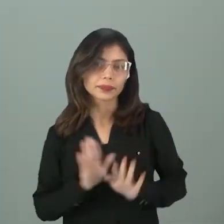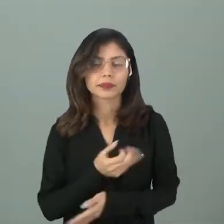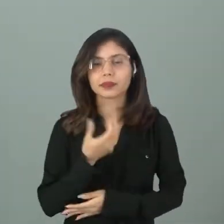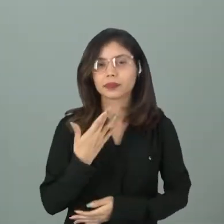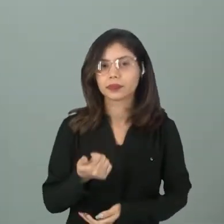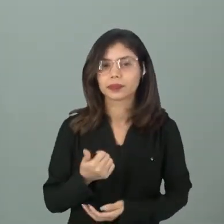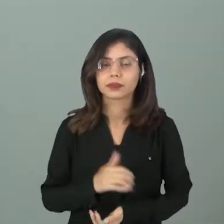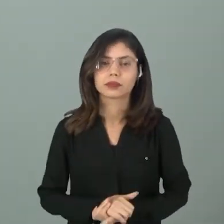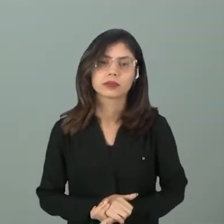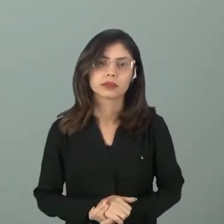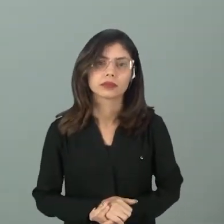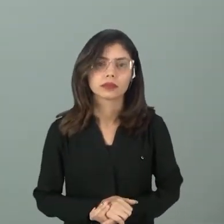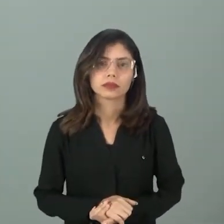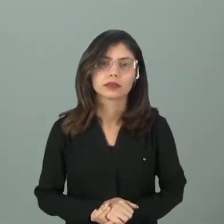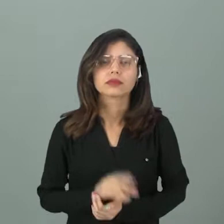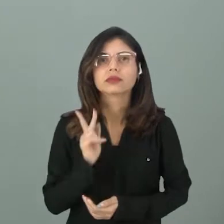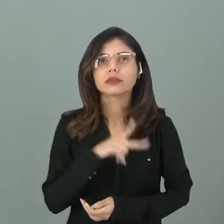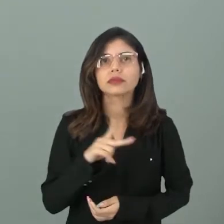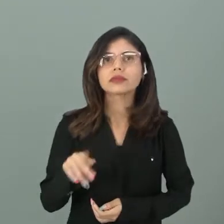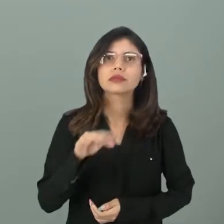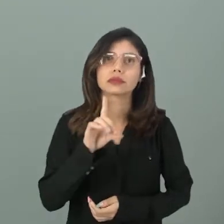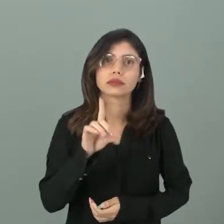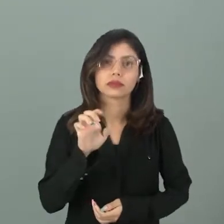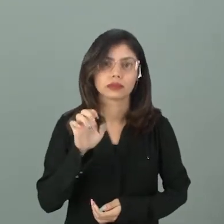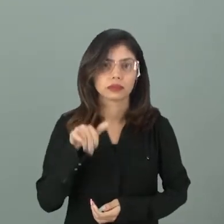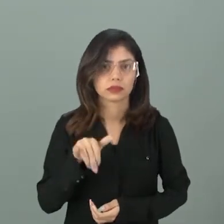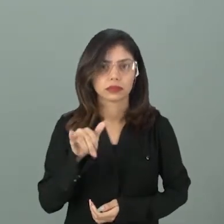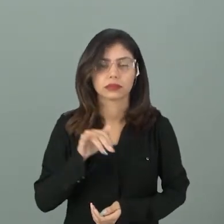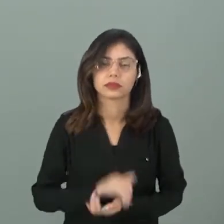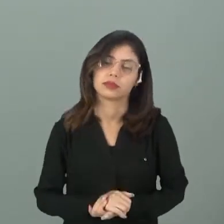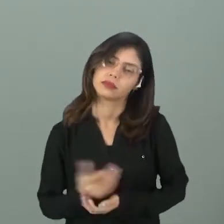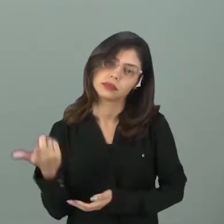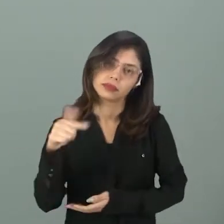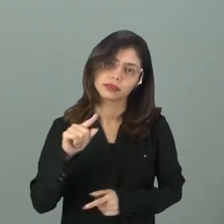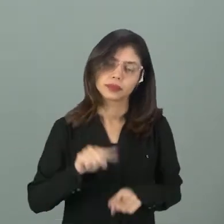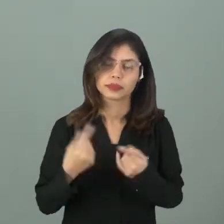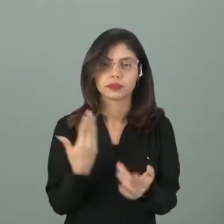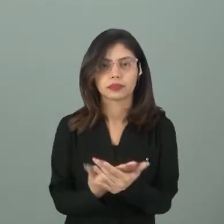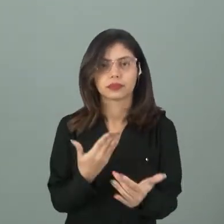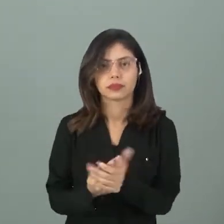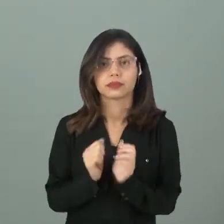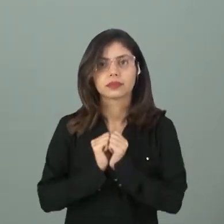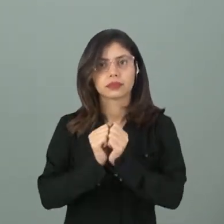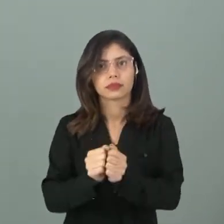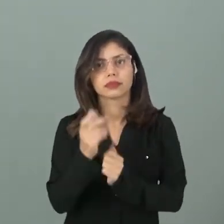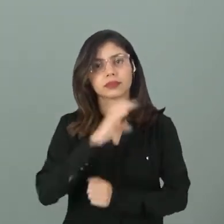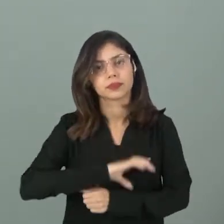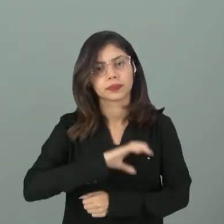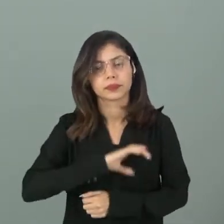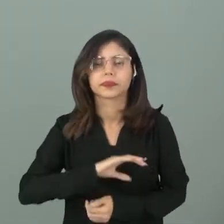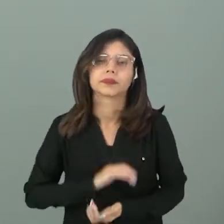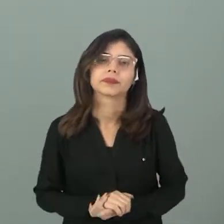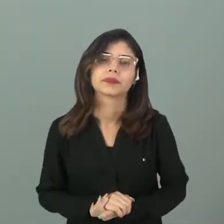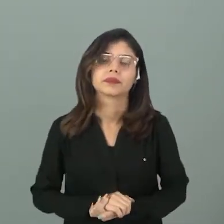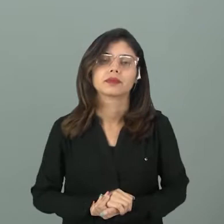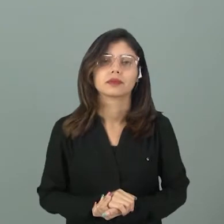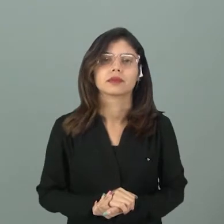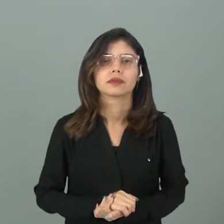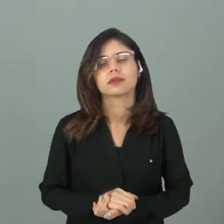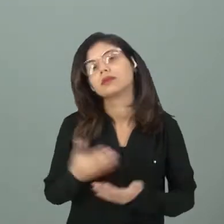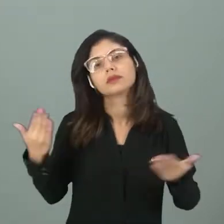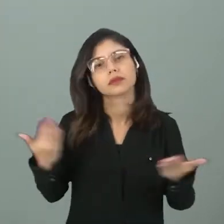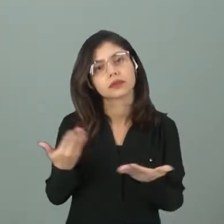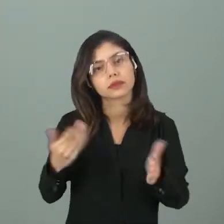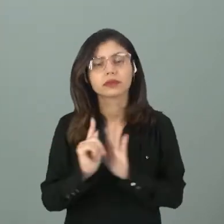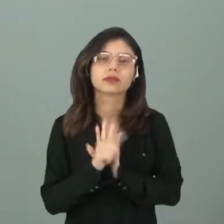Olá pessoal, tudo bem? Sou a professora Dali. Estou de volta para mais uma aula com vocês, tá? De língua portuguesa. E